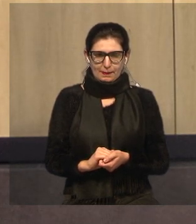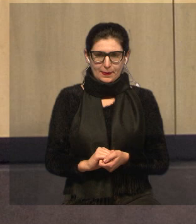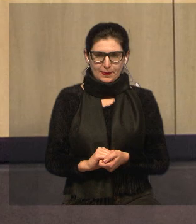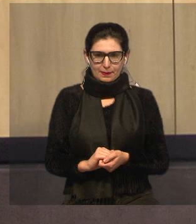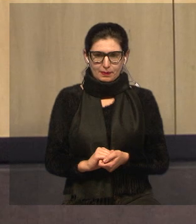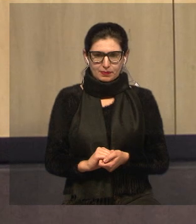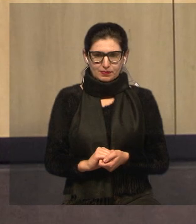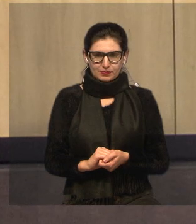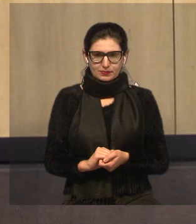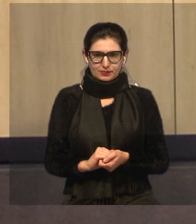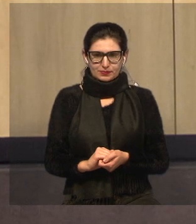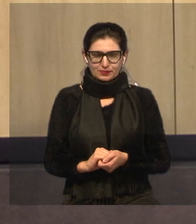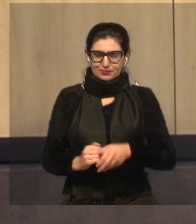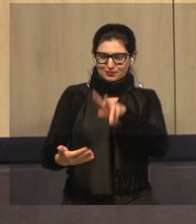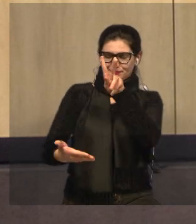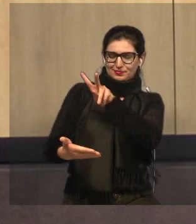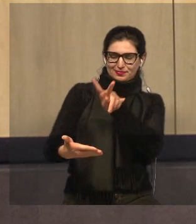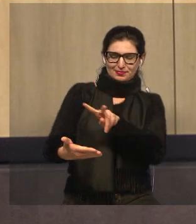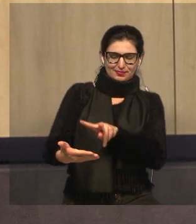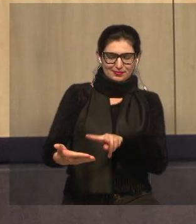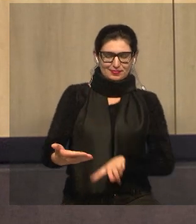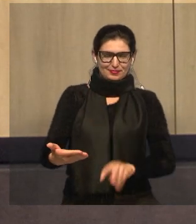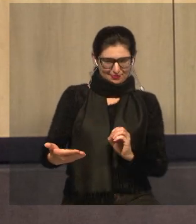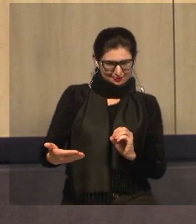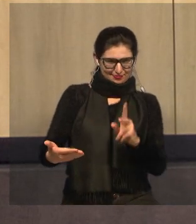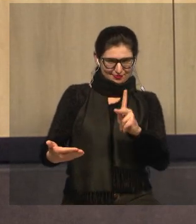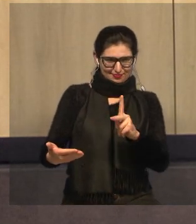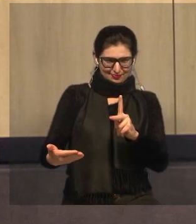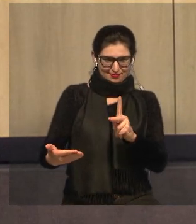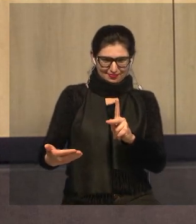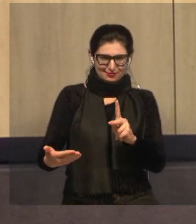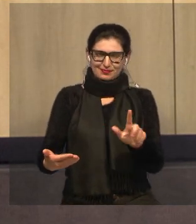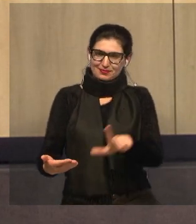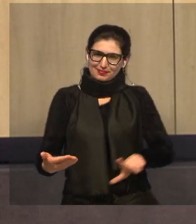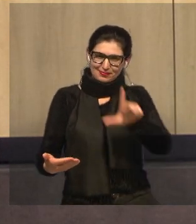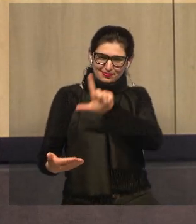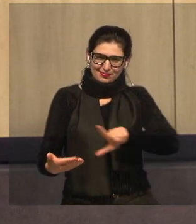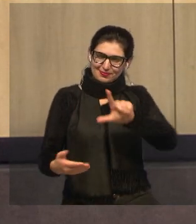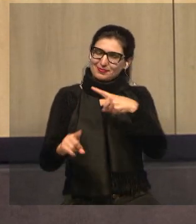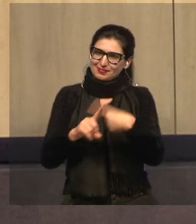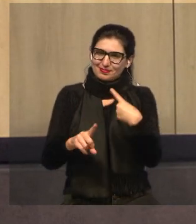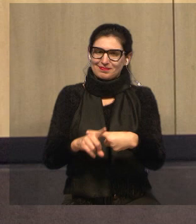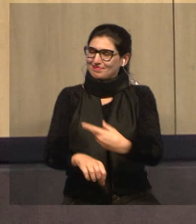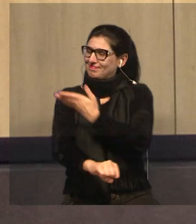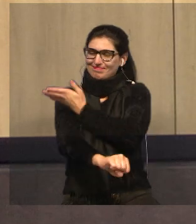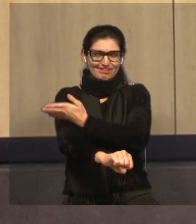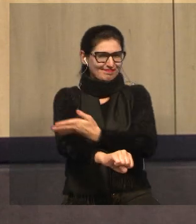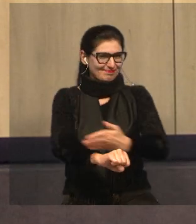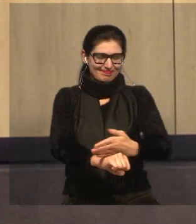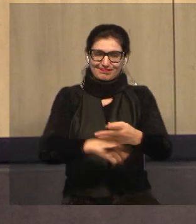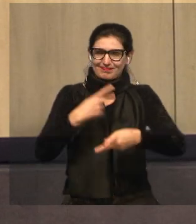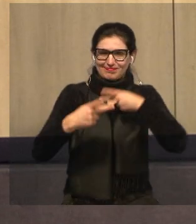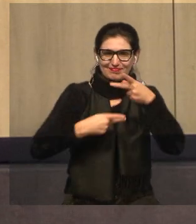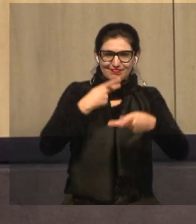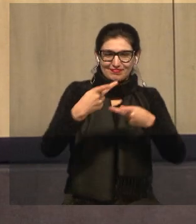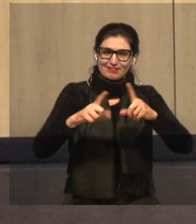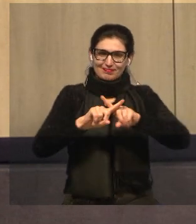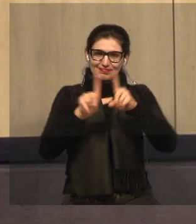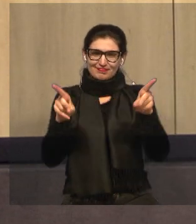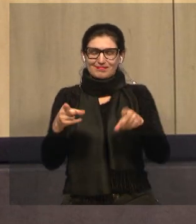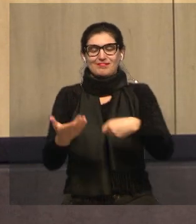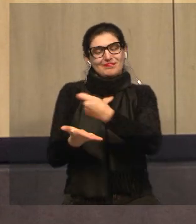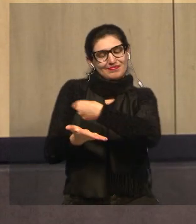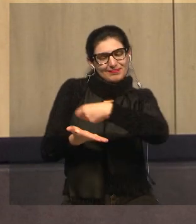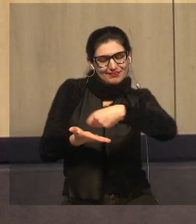Eu trouxe cola, viu, gente? Então, eu vou ler, claro. Não estou muito acostumada a fazer discursos, mas escrevi um